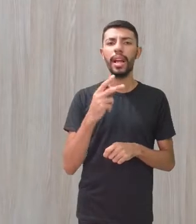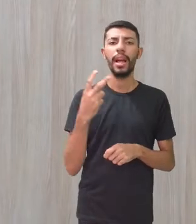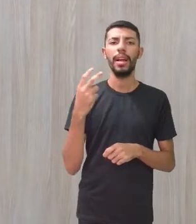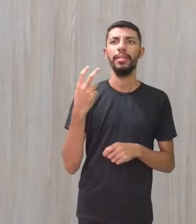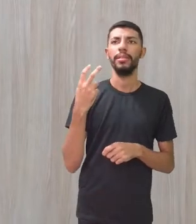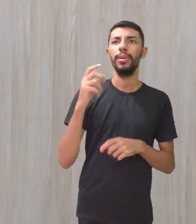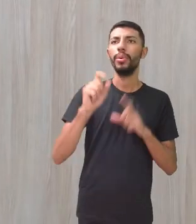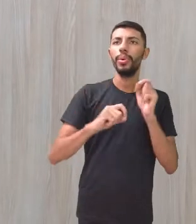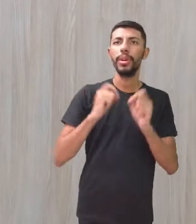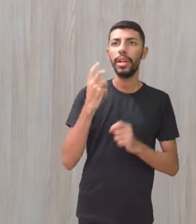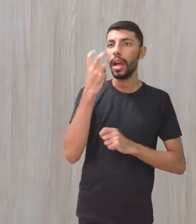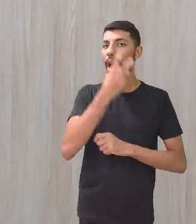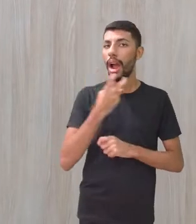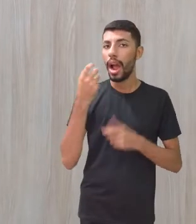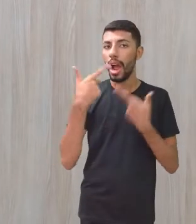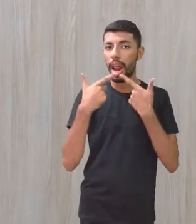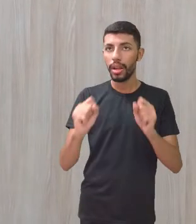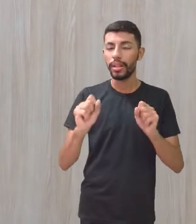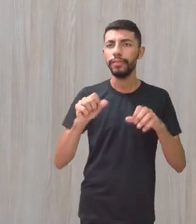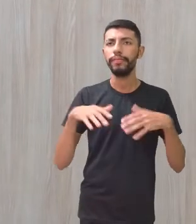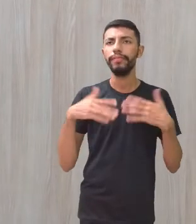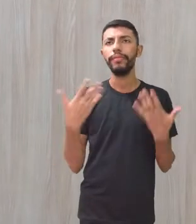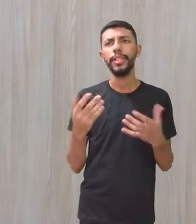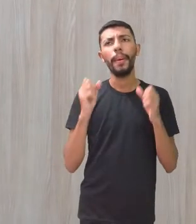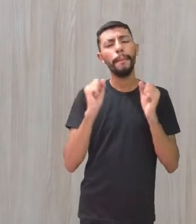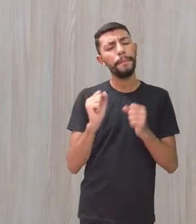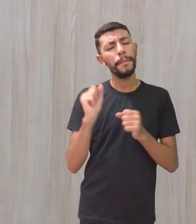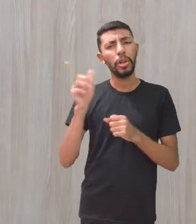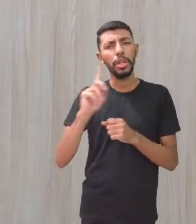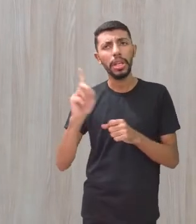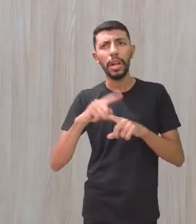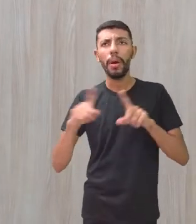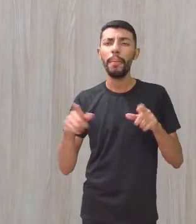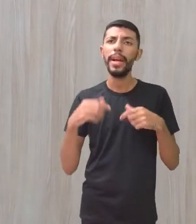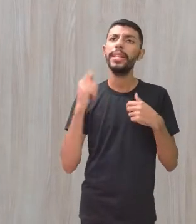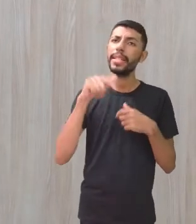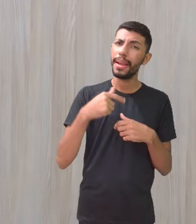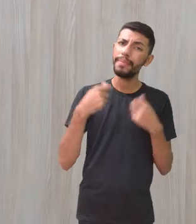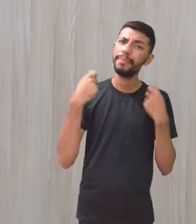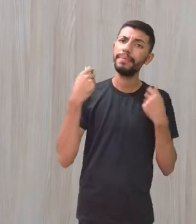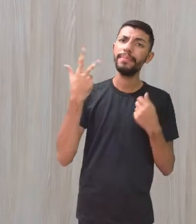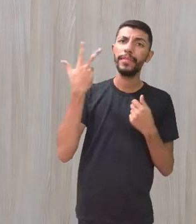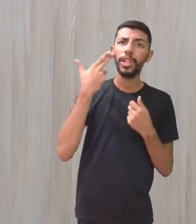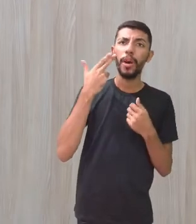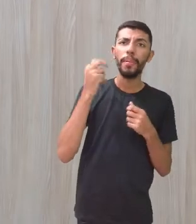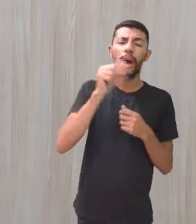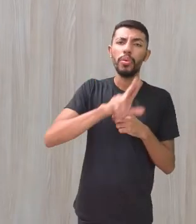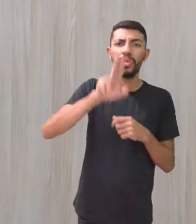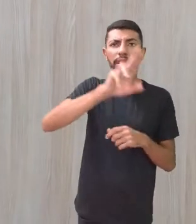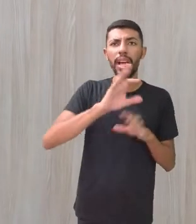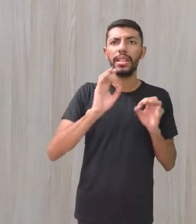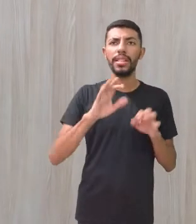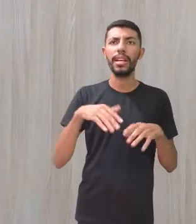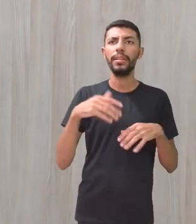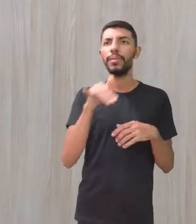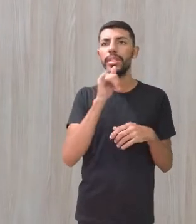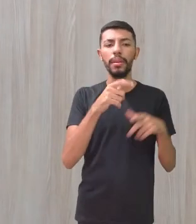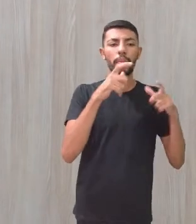Fica a critério, mas é muito comum que se utilize, porque as informações básicas precisam ser passadas, né? Onde, quando, por